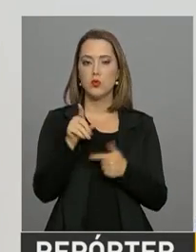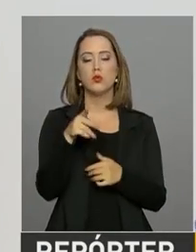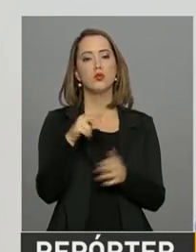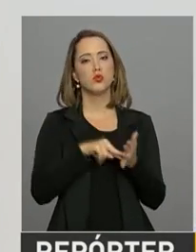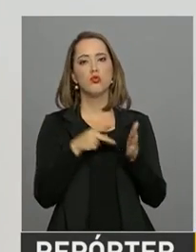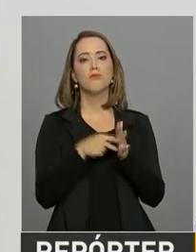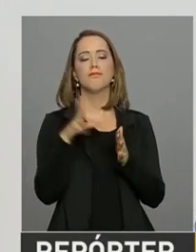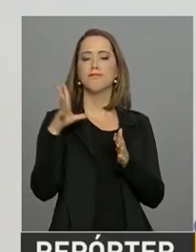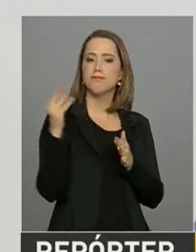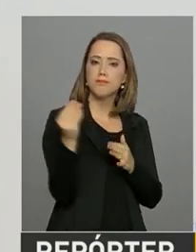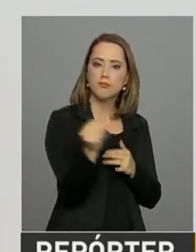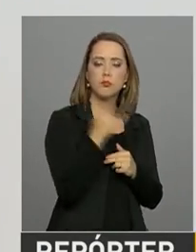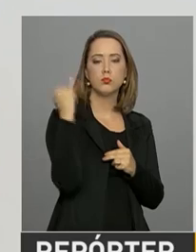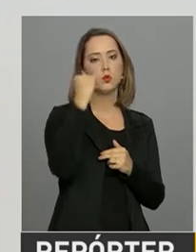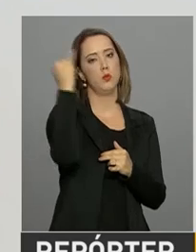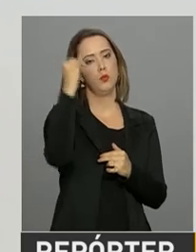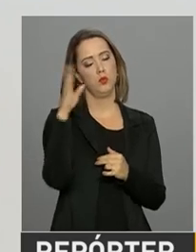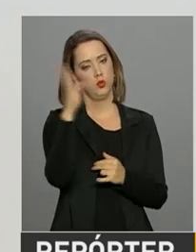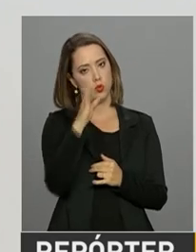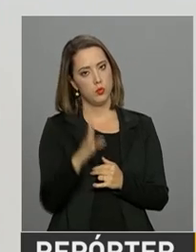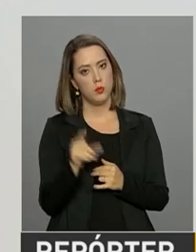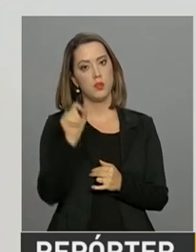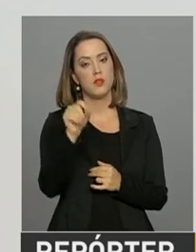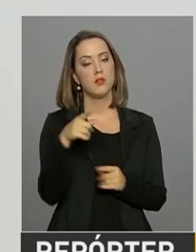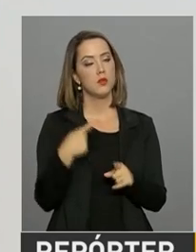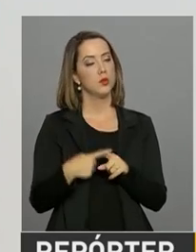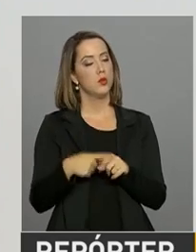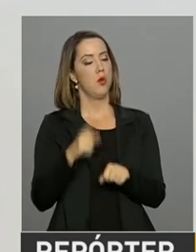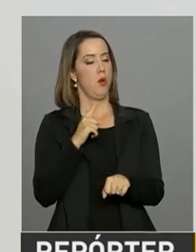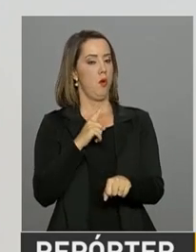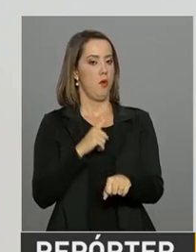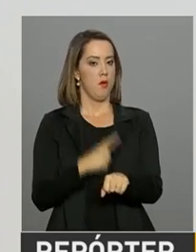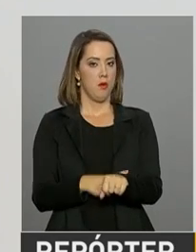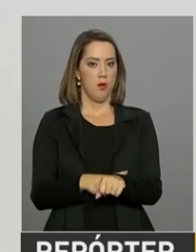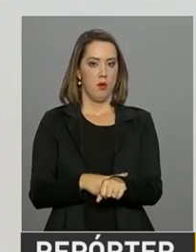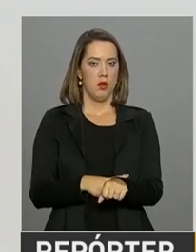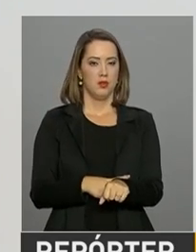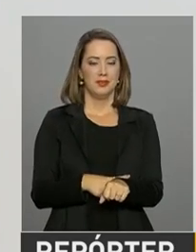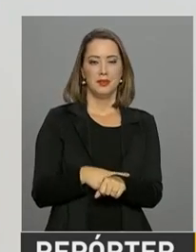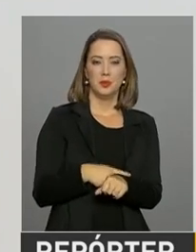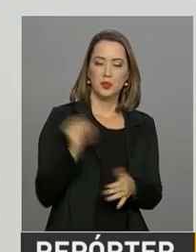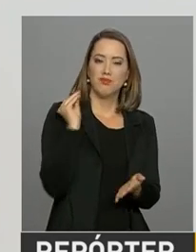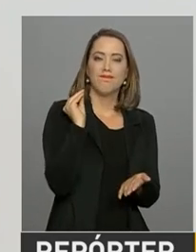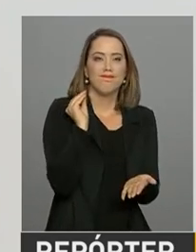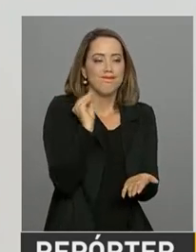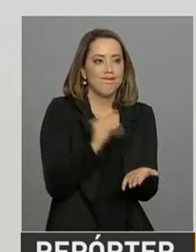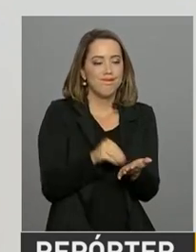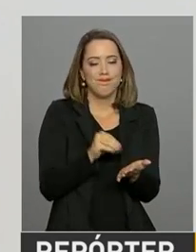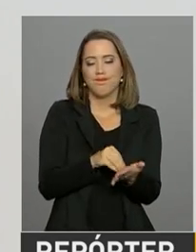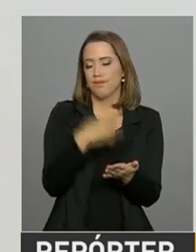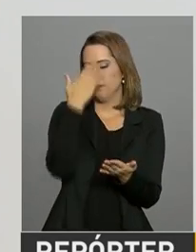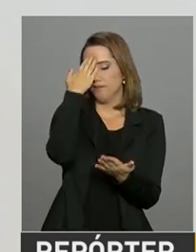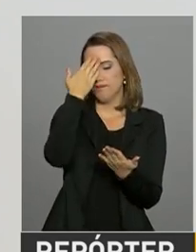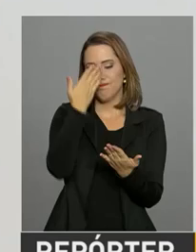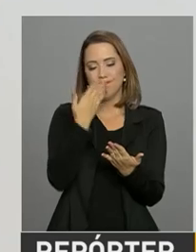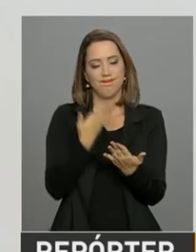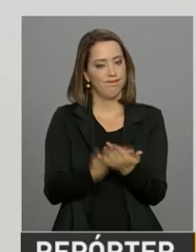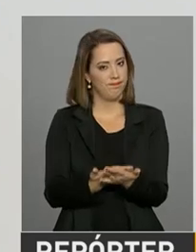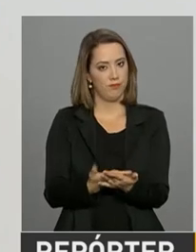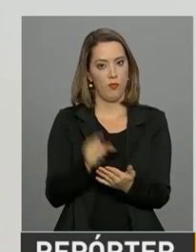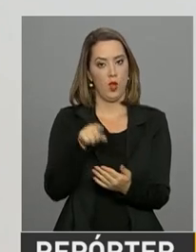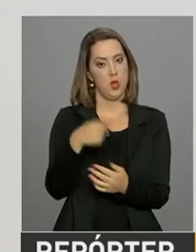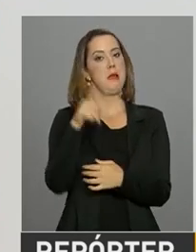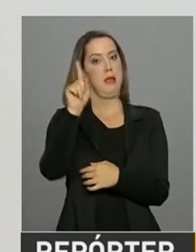muito para o país especialmente no momento em que há uma certa falta de crença não é no país é